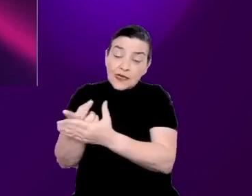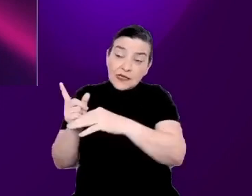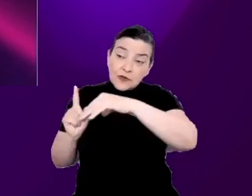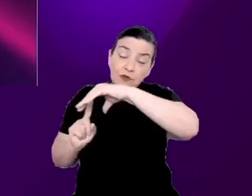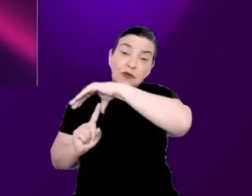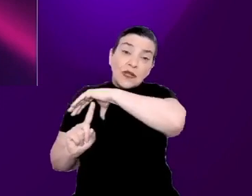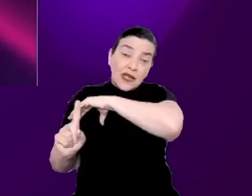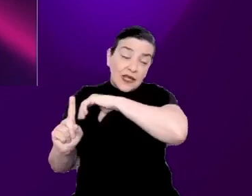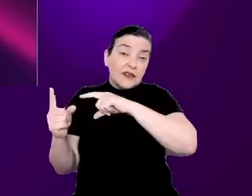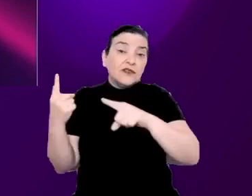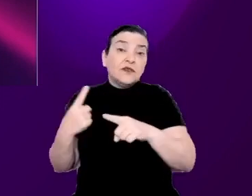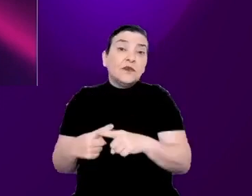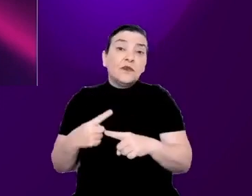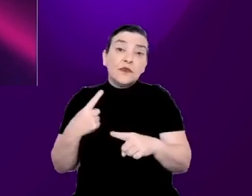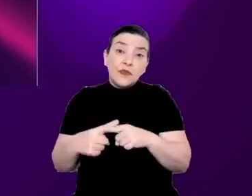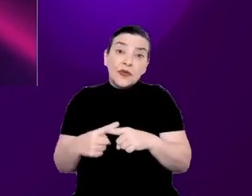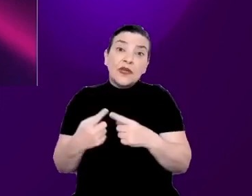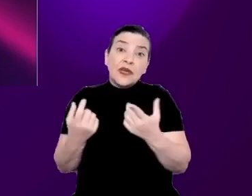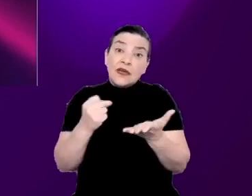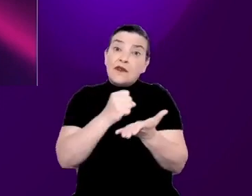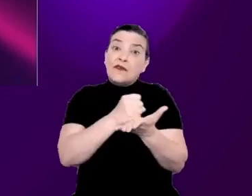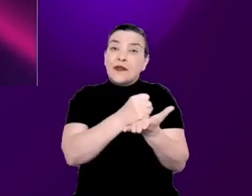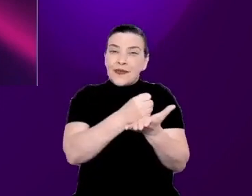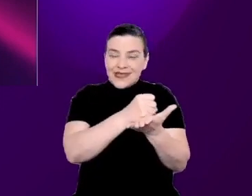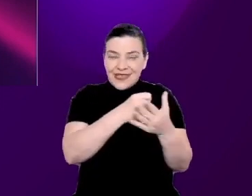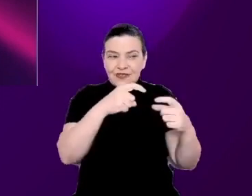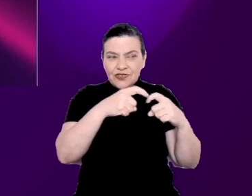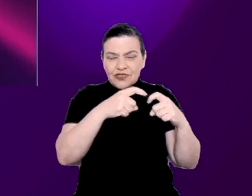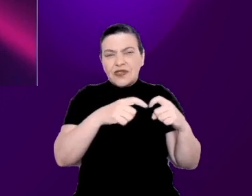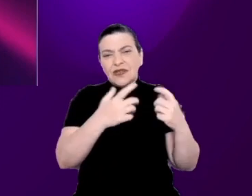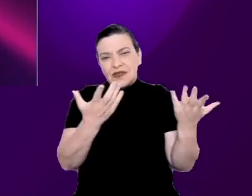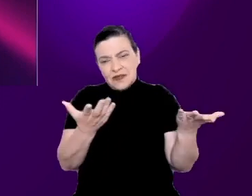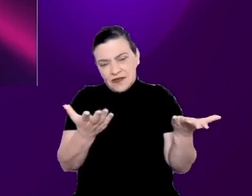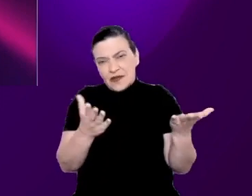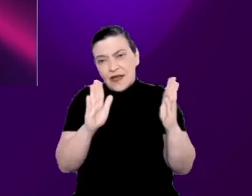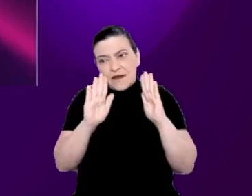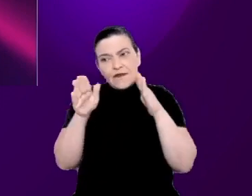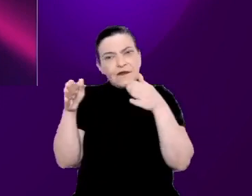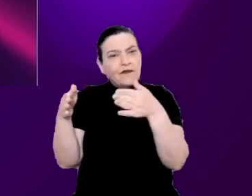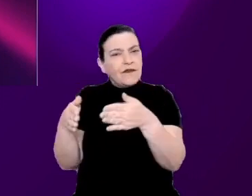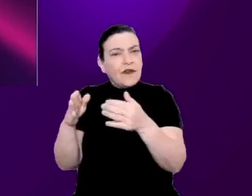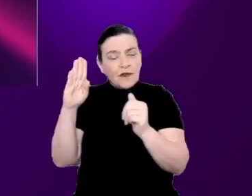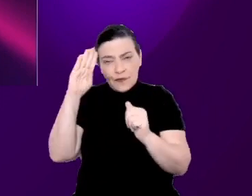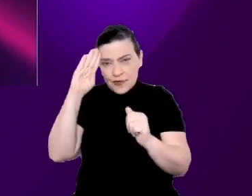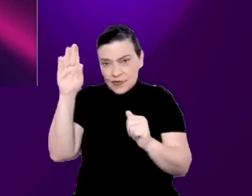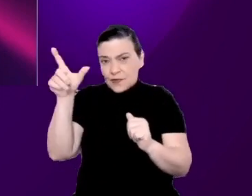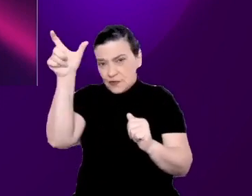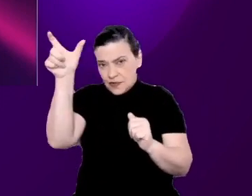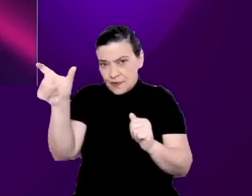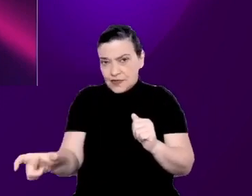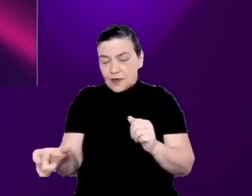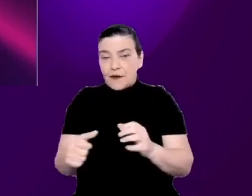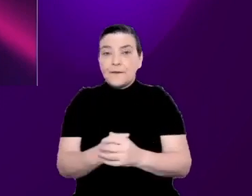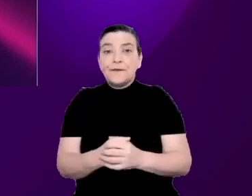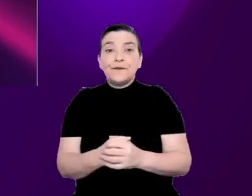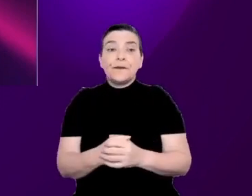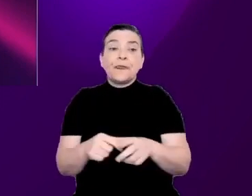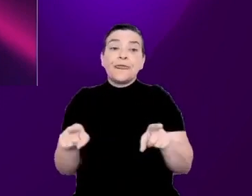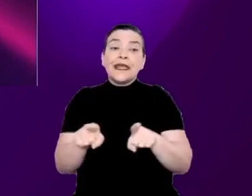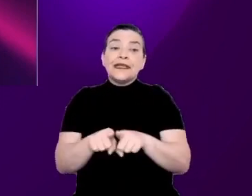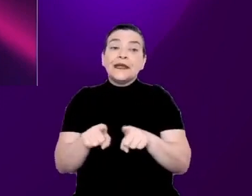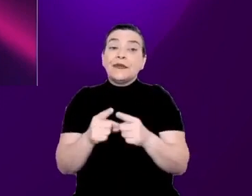porque o farmacêutico clínico atua diretamente com foco no indivíduo. As questões de